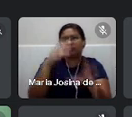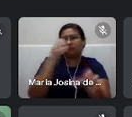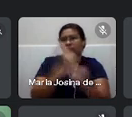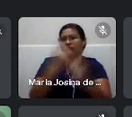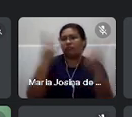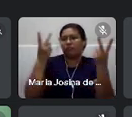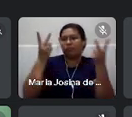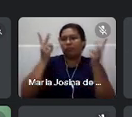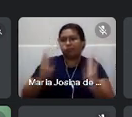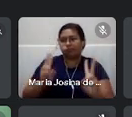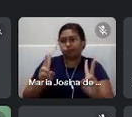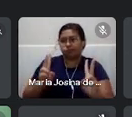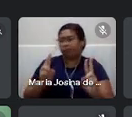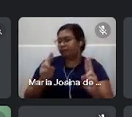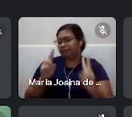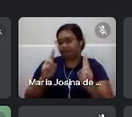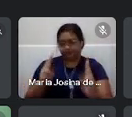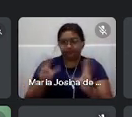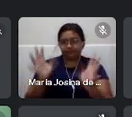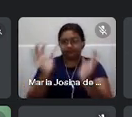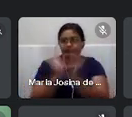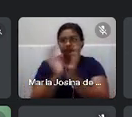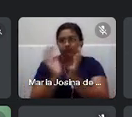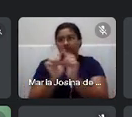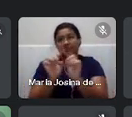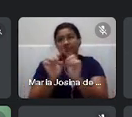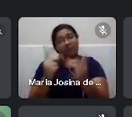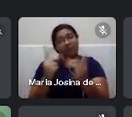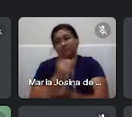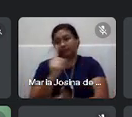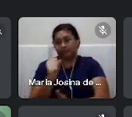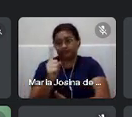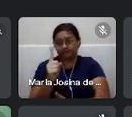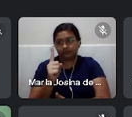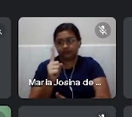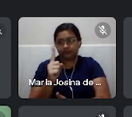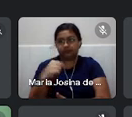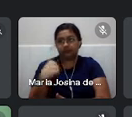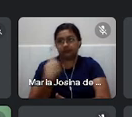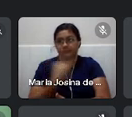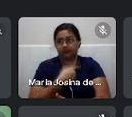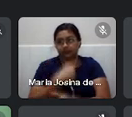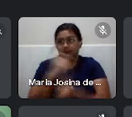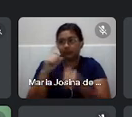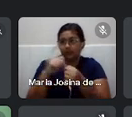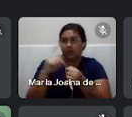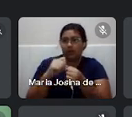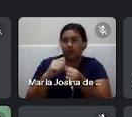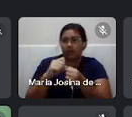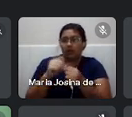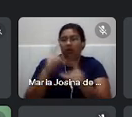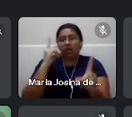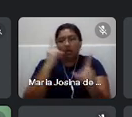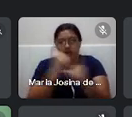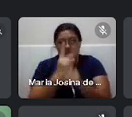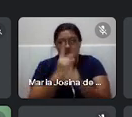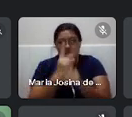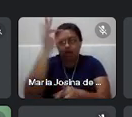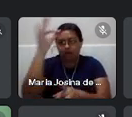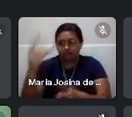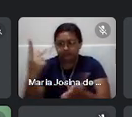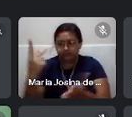grupo. Mas, como não aconteceu, o que a gente pode fazer é identificar cada uma das